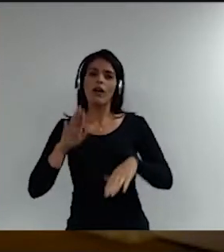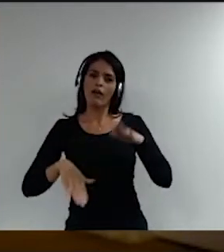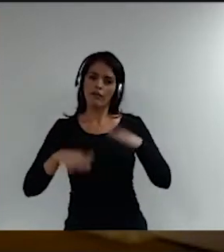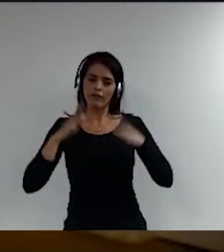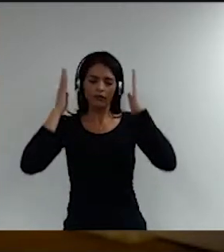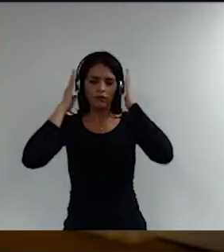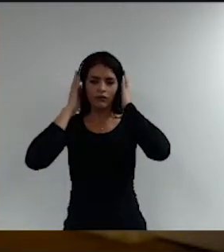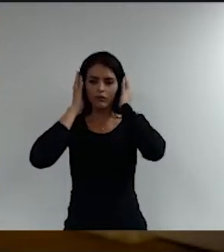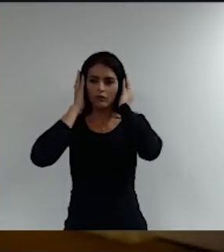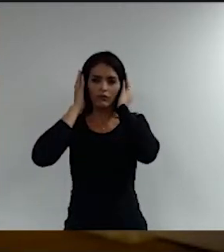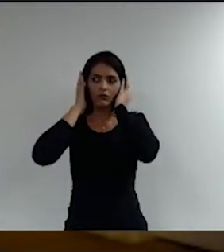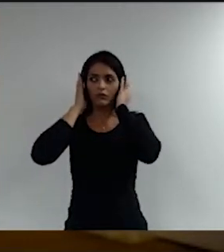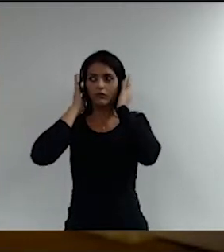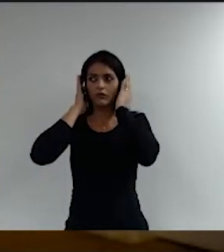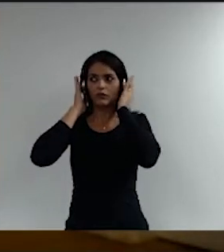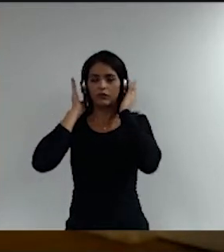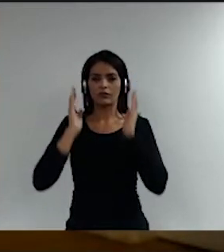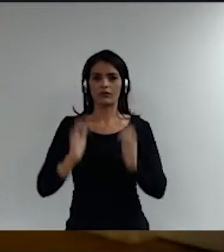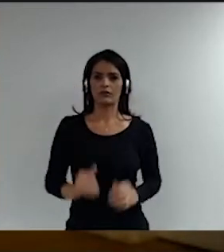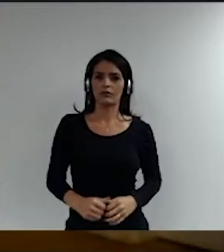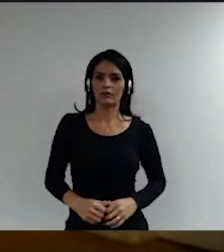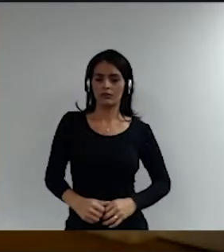maiores.